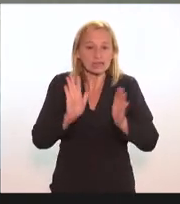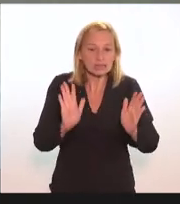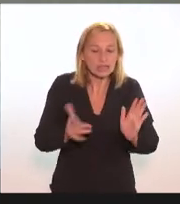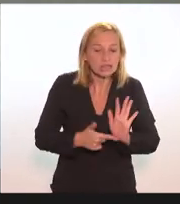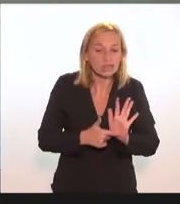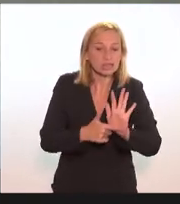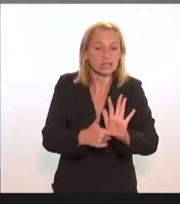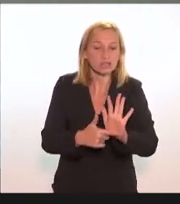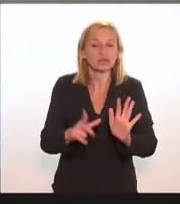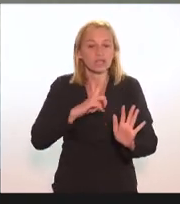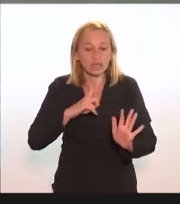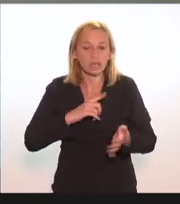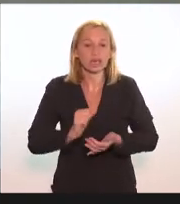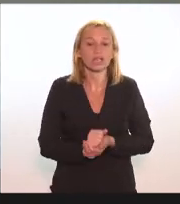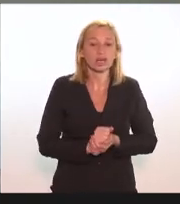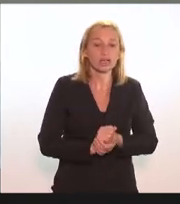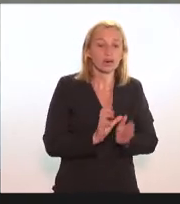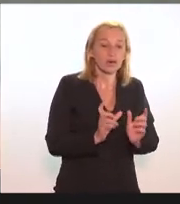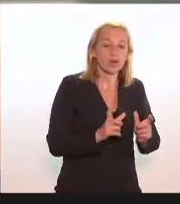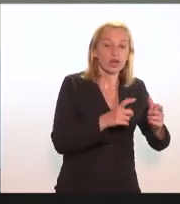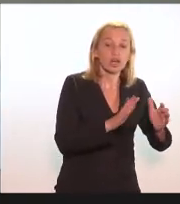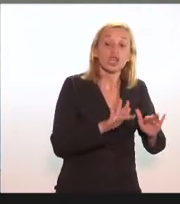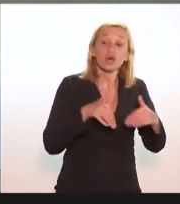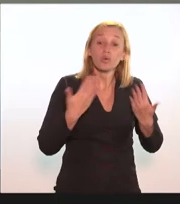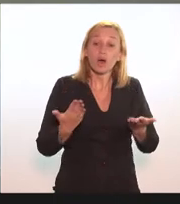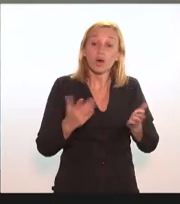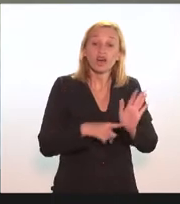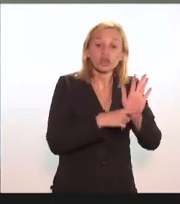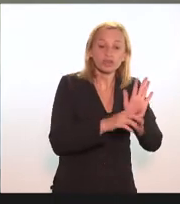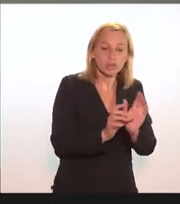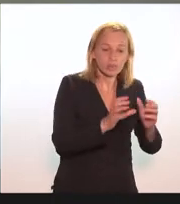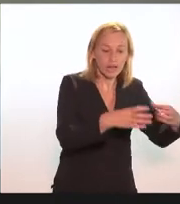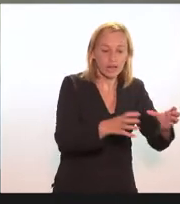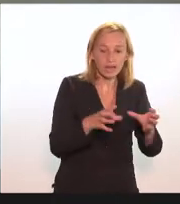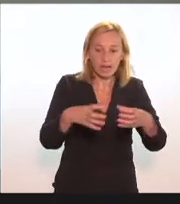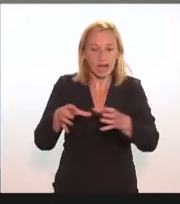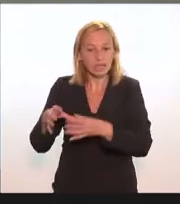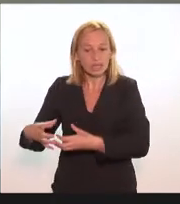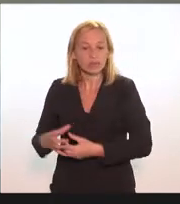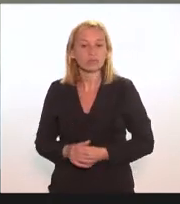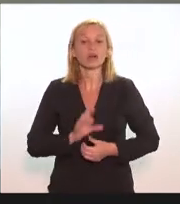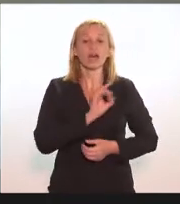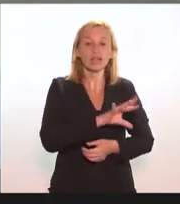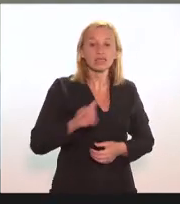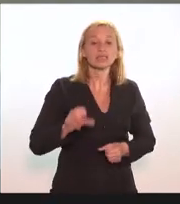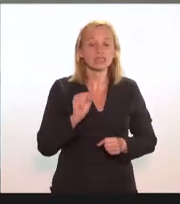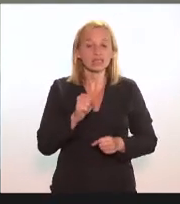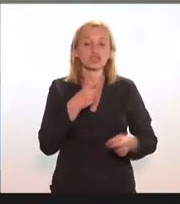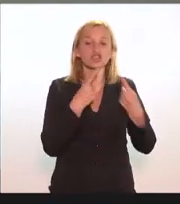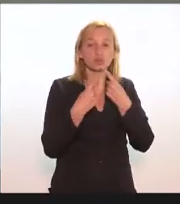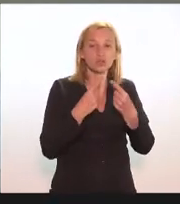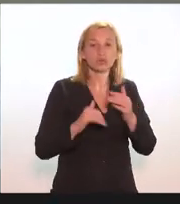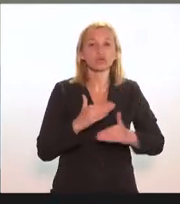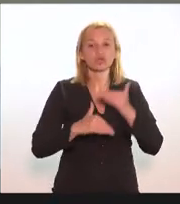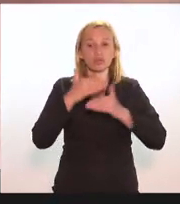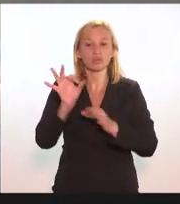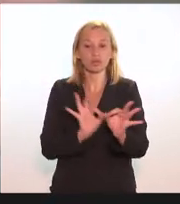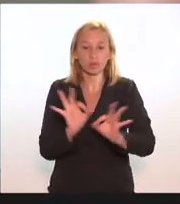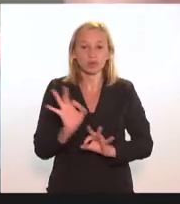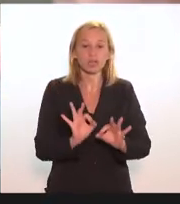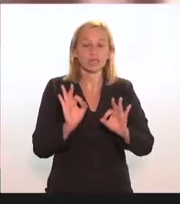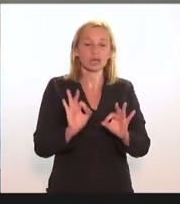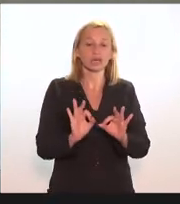e qual incentivo para cada um deles, aí sim a gente vai poder fazer uma discussão de plano de desenvolvimento, que,